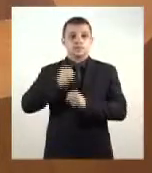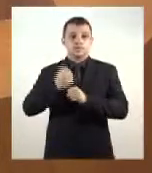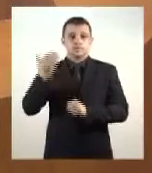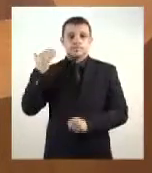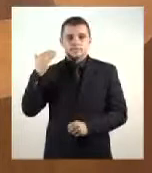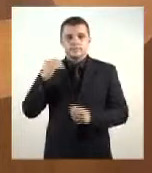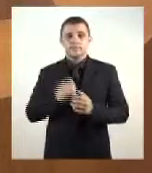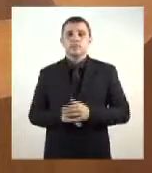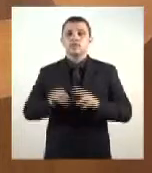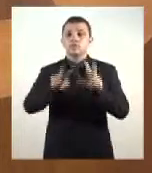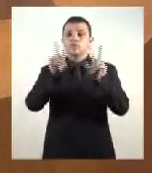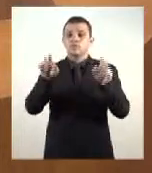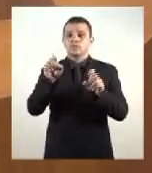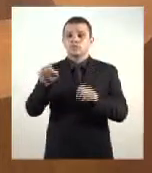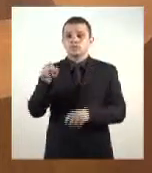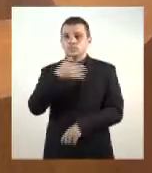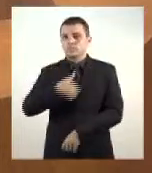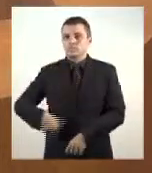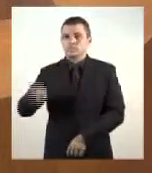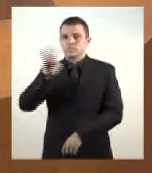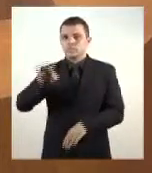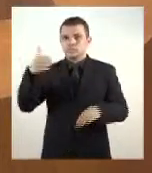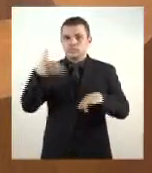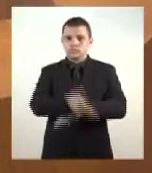tema da intervenção federal.